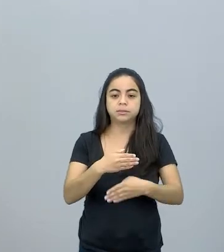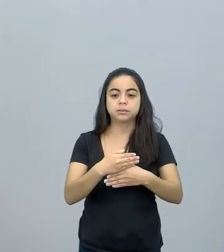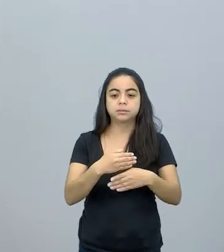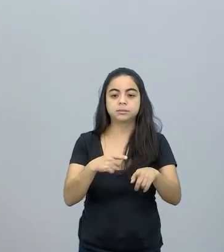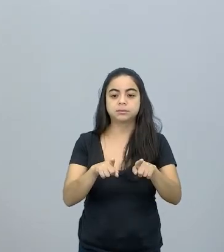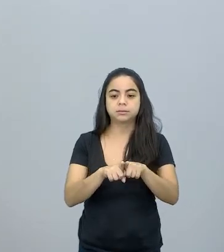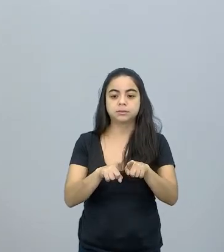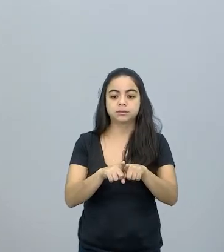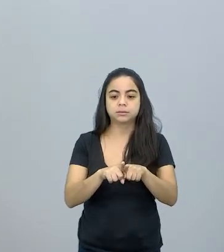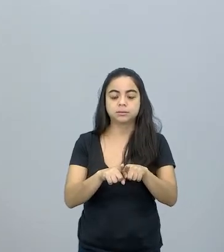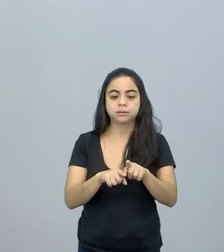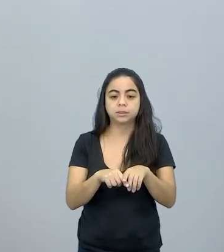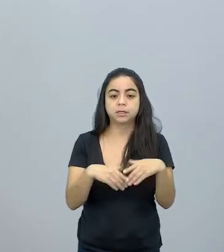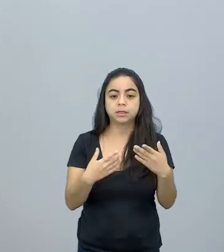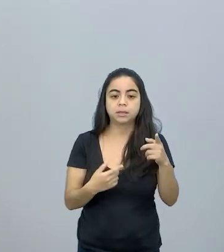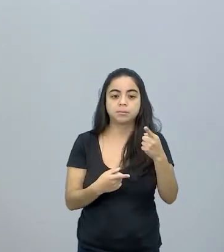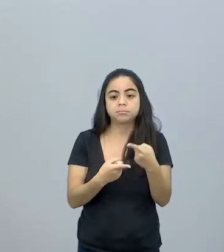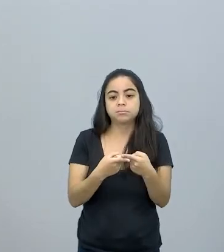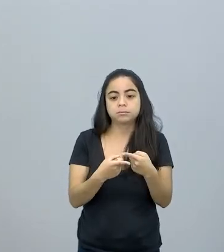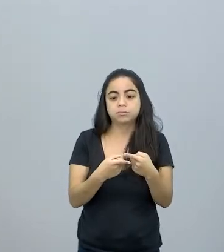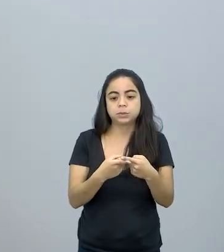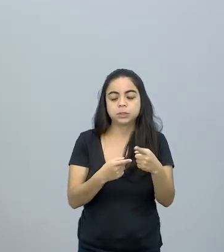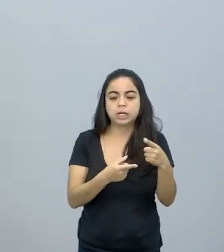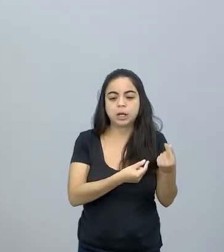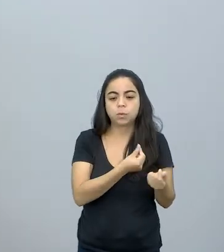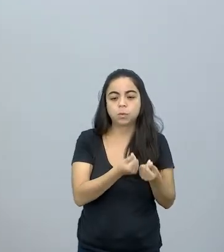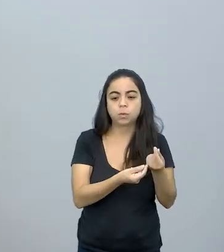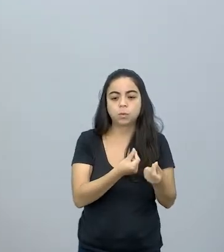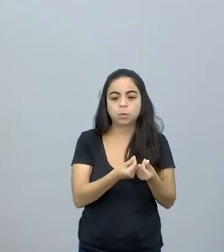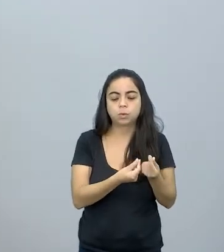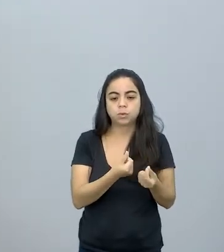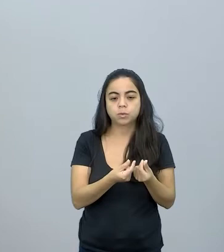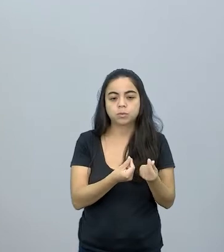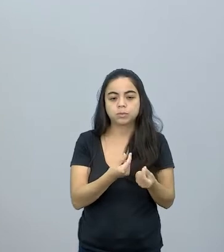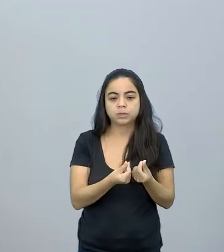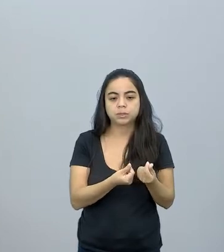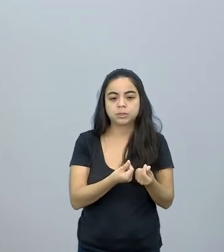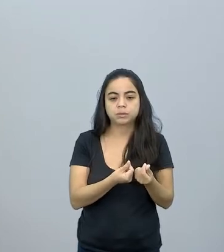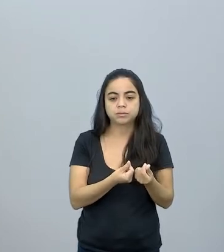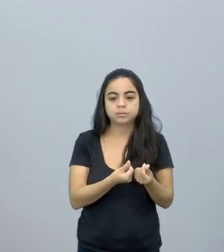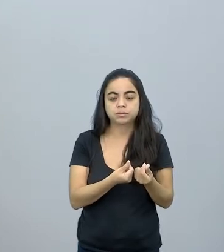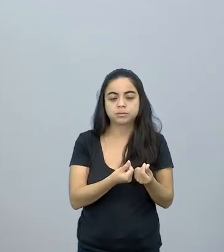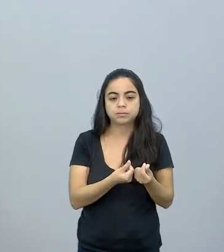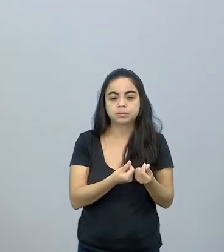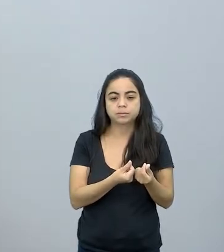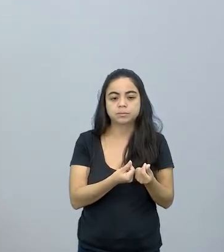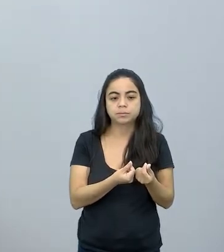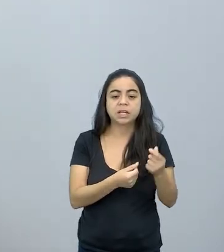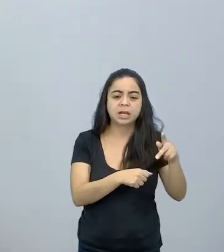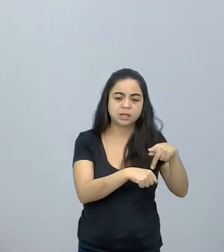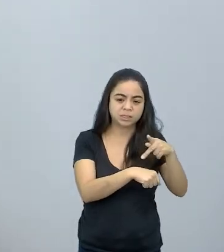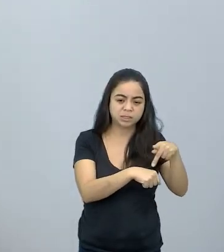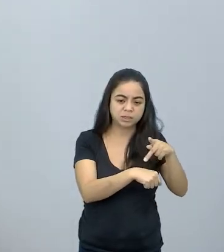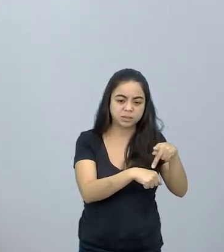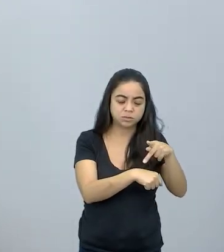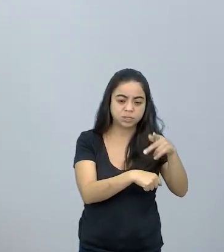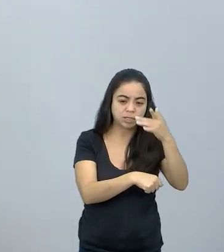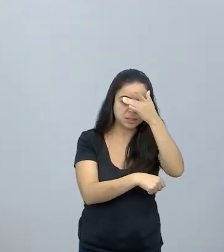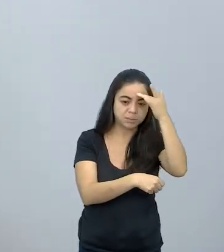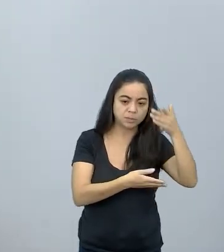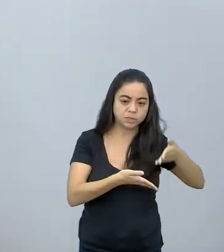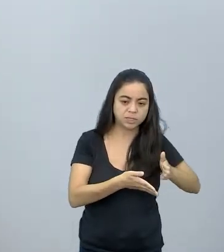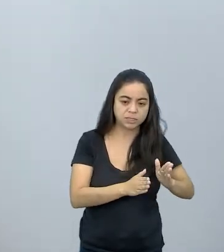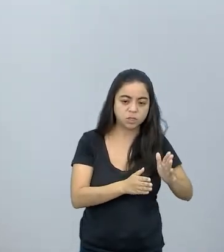fator, né, que é porque a situação econômica, ela nesse lugar para onde ela foi é